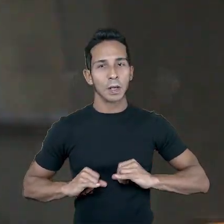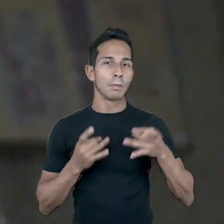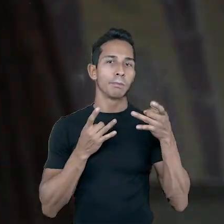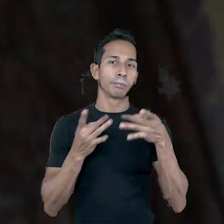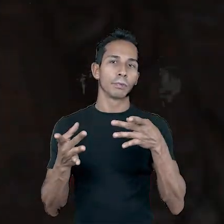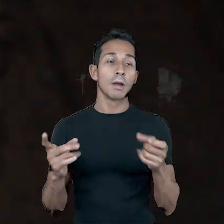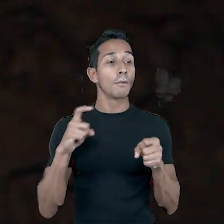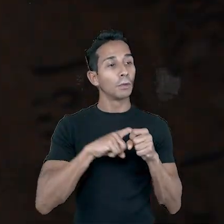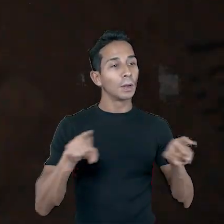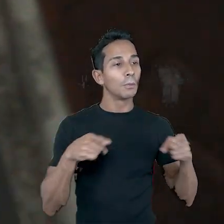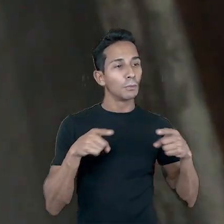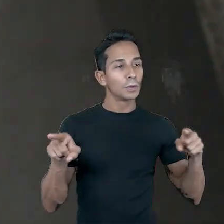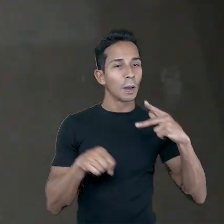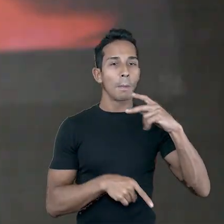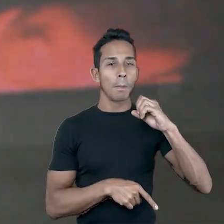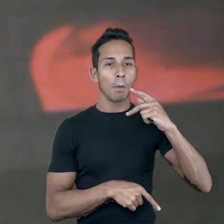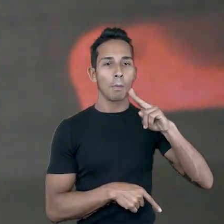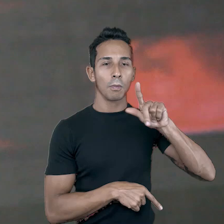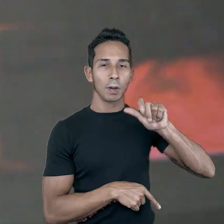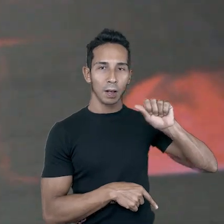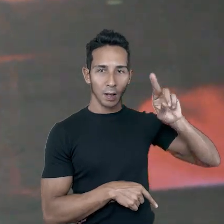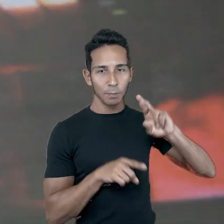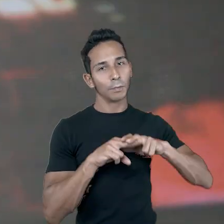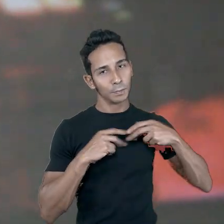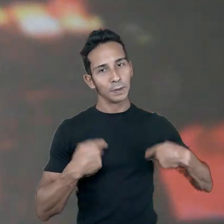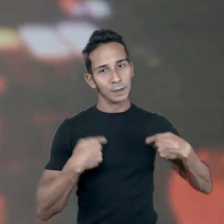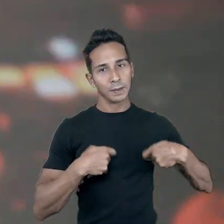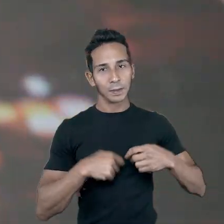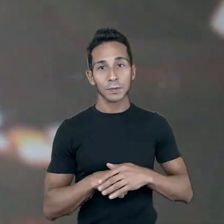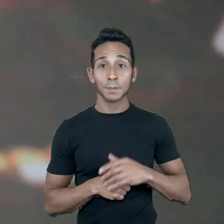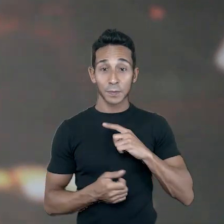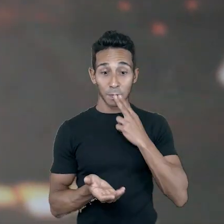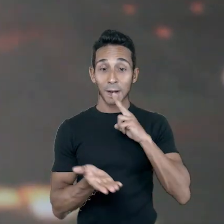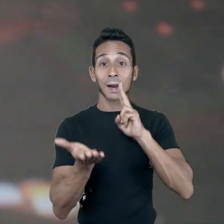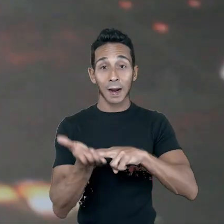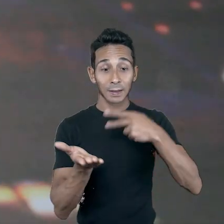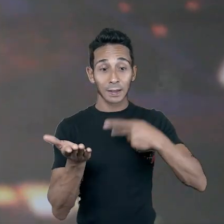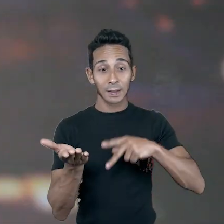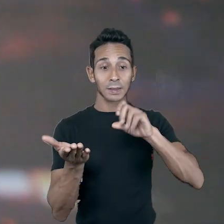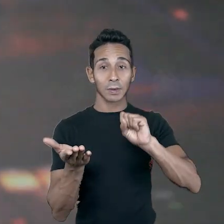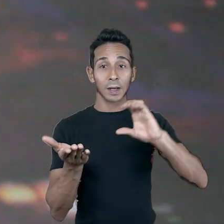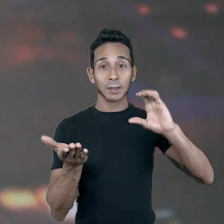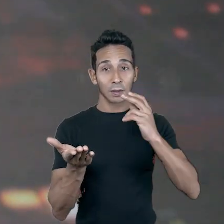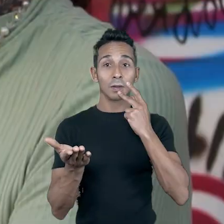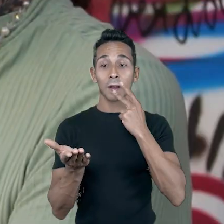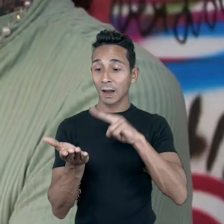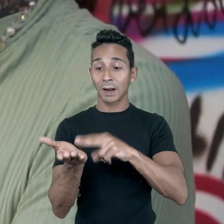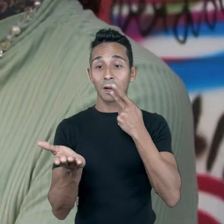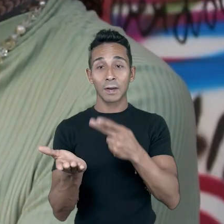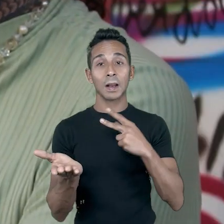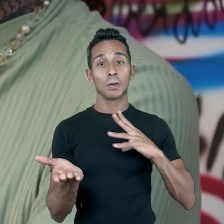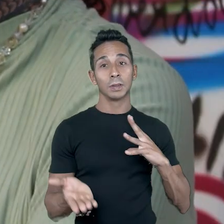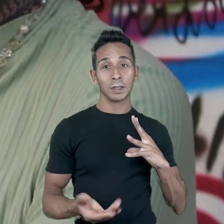acabei evadindo e acabei voltando para a música popular por uma necessidade. Tem uma carta oficial de São Caetano